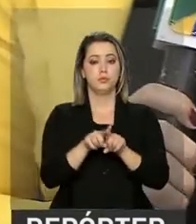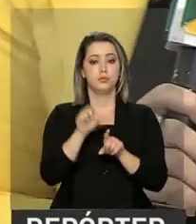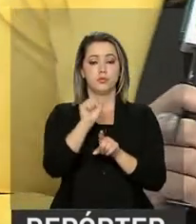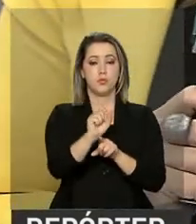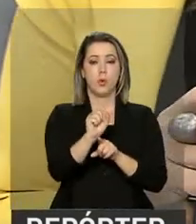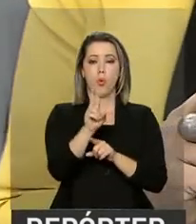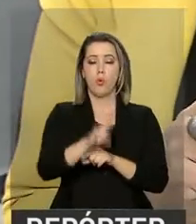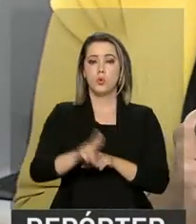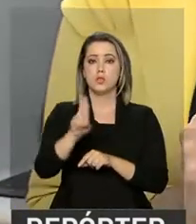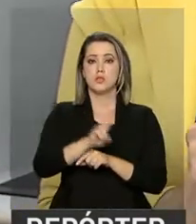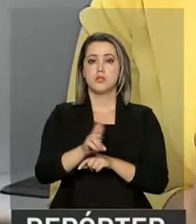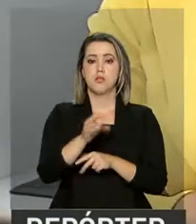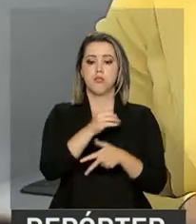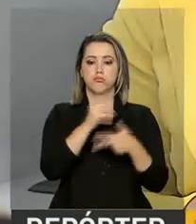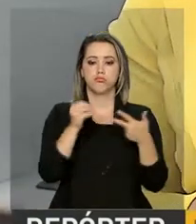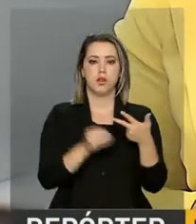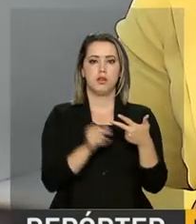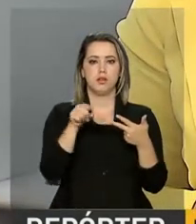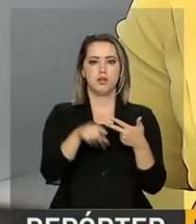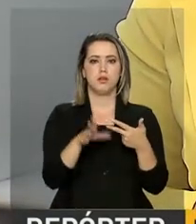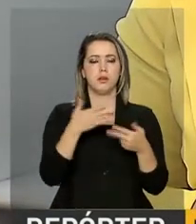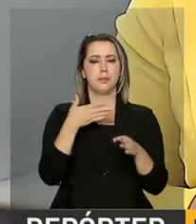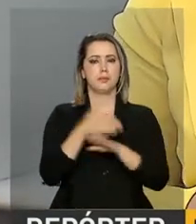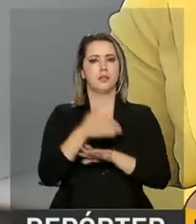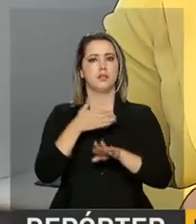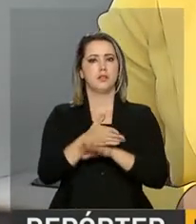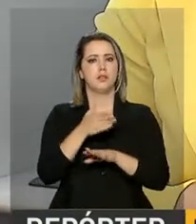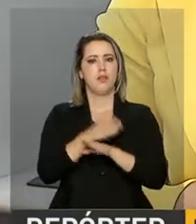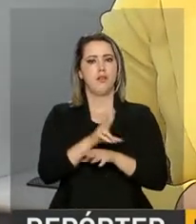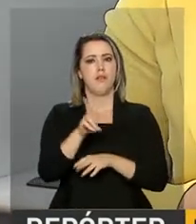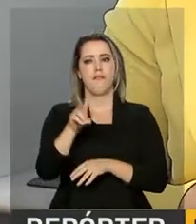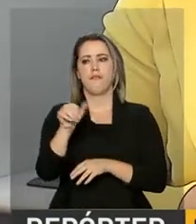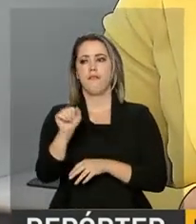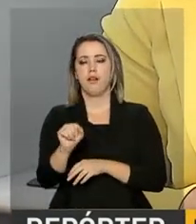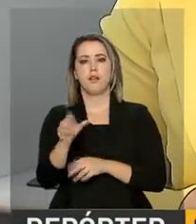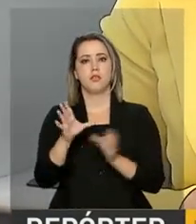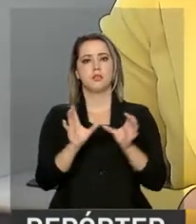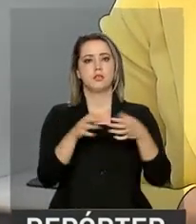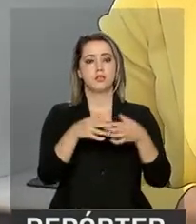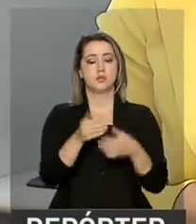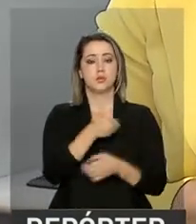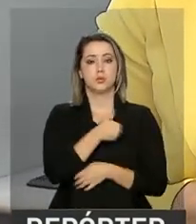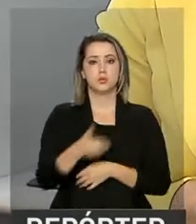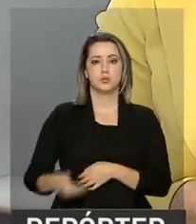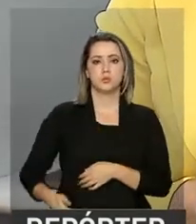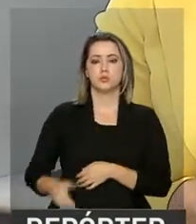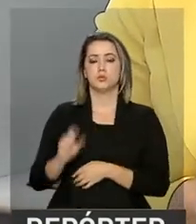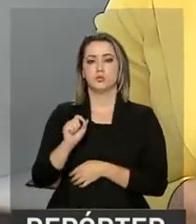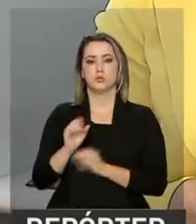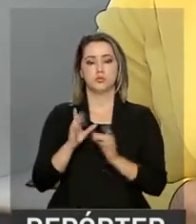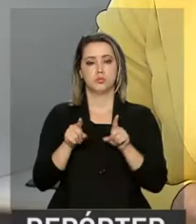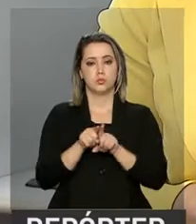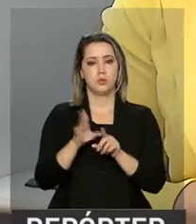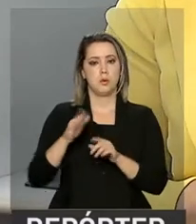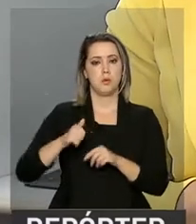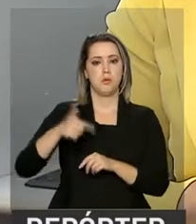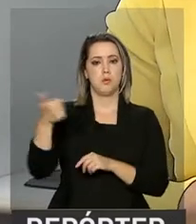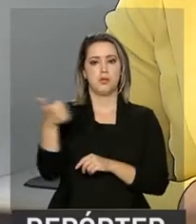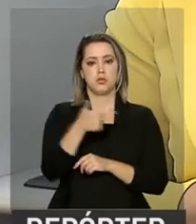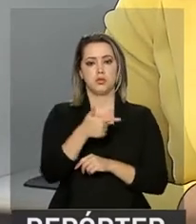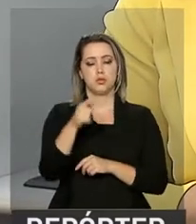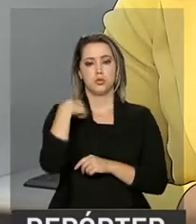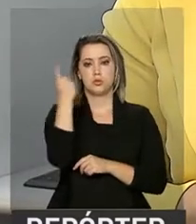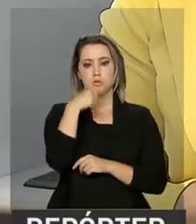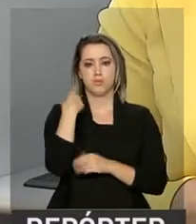que usa a nota do enem para que estudantes tenham acesso a vagas em universidades públicas com uma rotina de mais de 12 horas de estudo